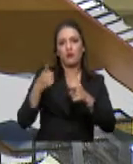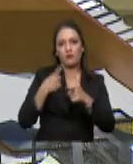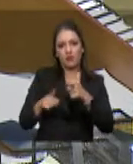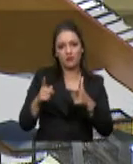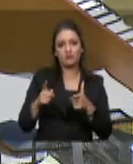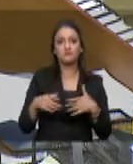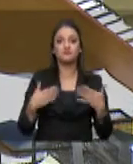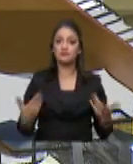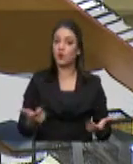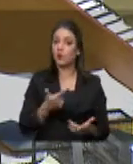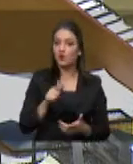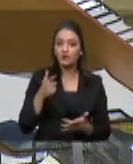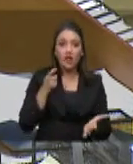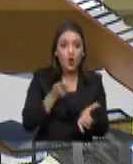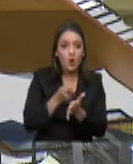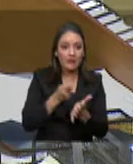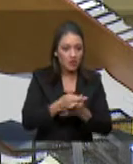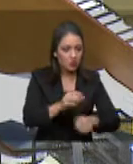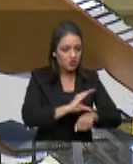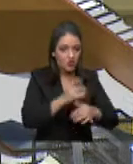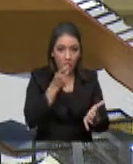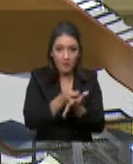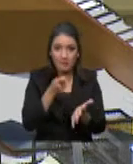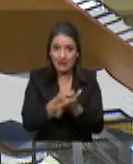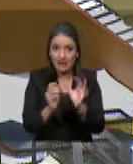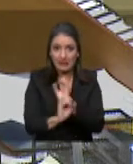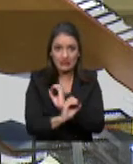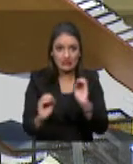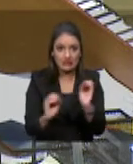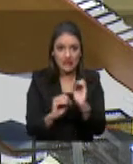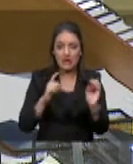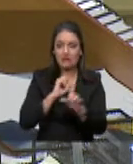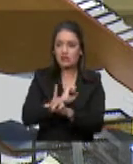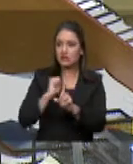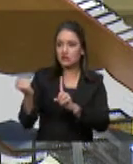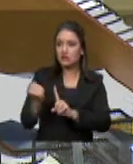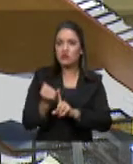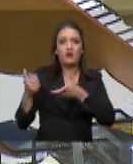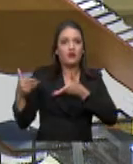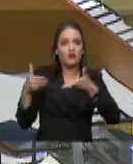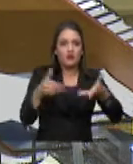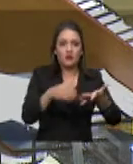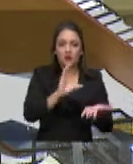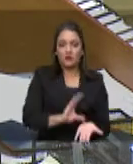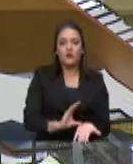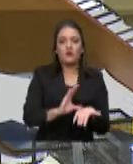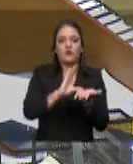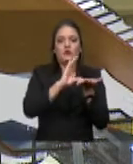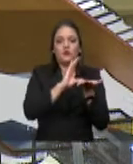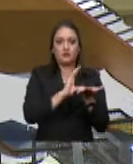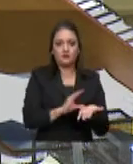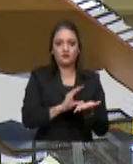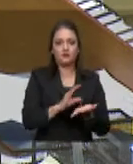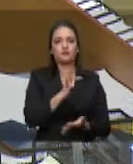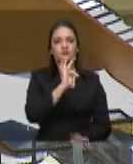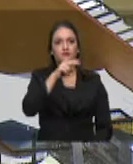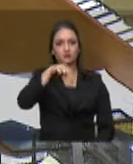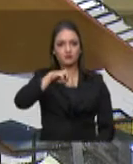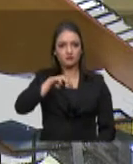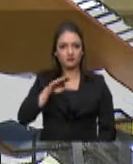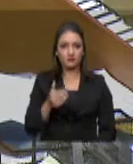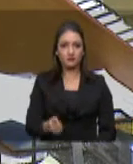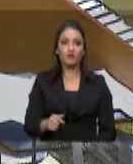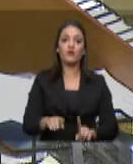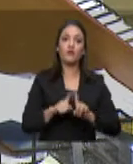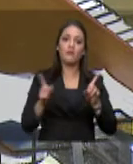há obrigatoriedade constitucional ou legal da participação popular no Conselho Deliberativo do FNMA. Por